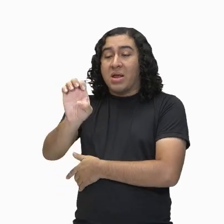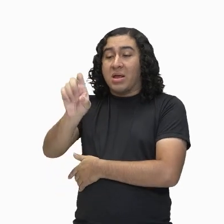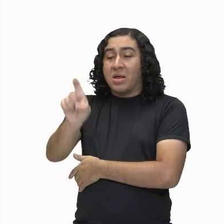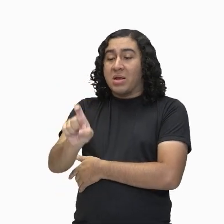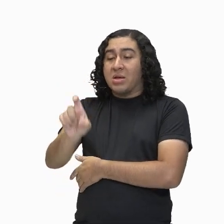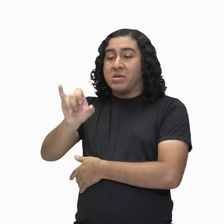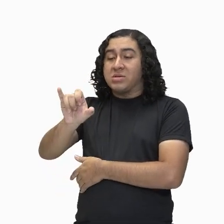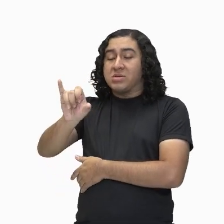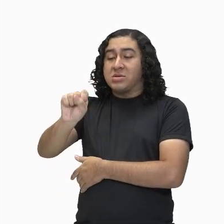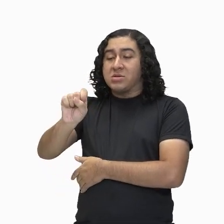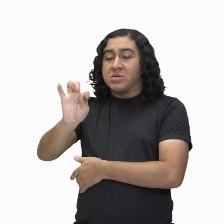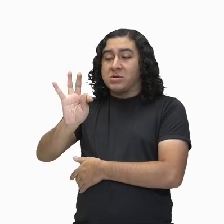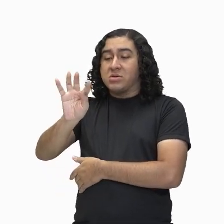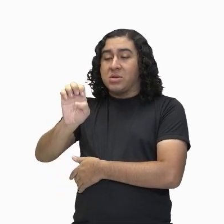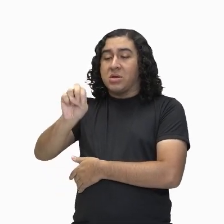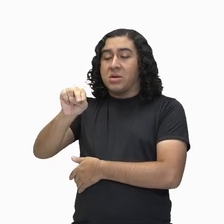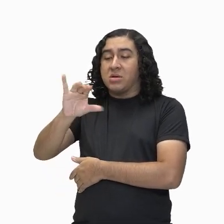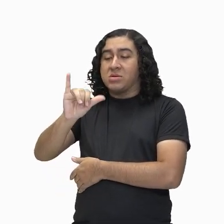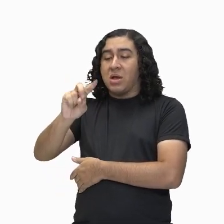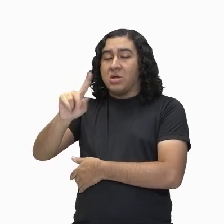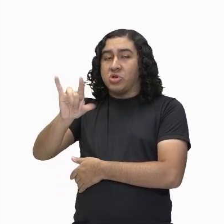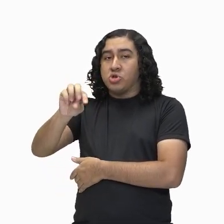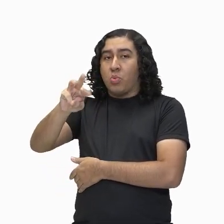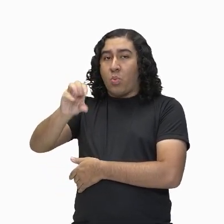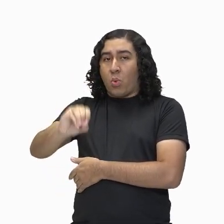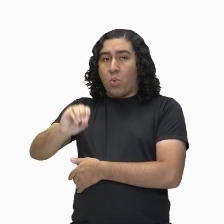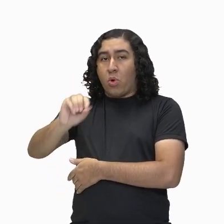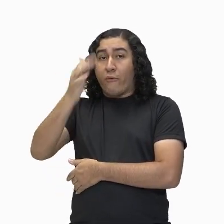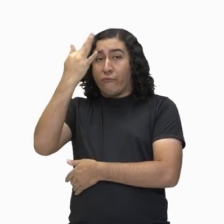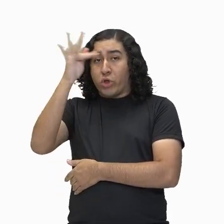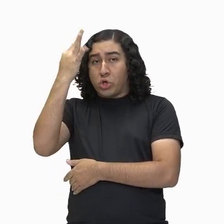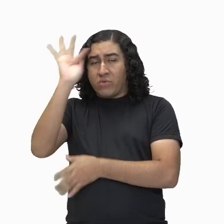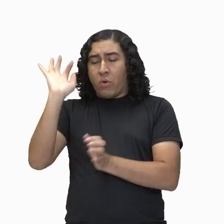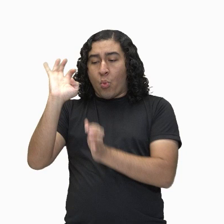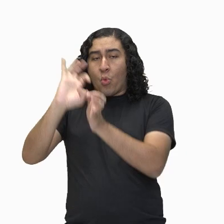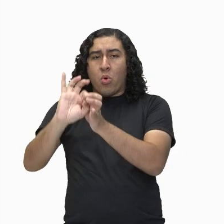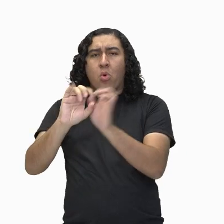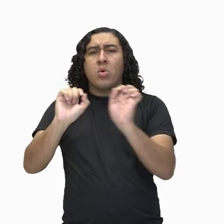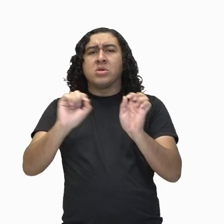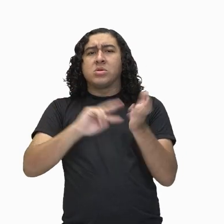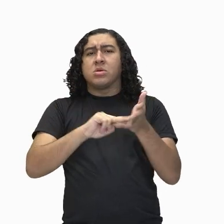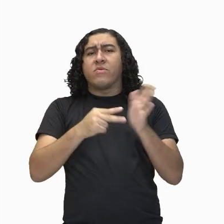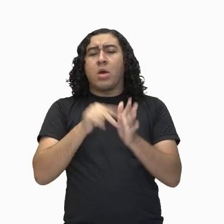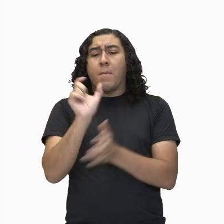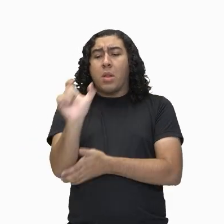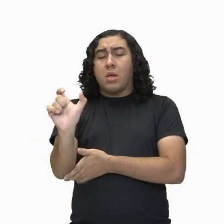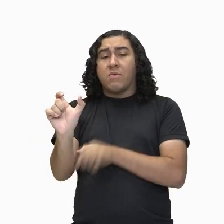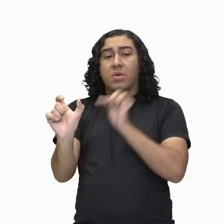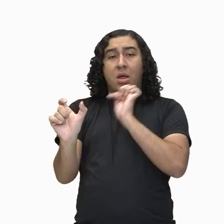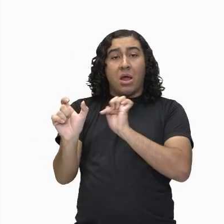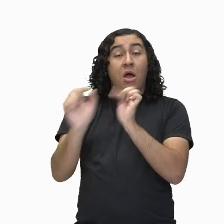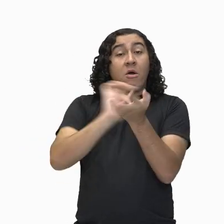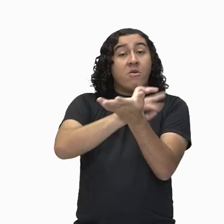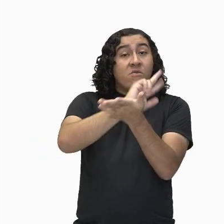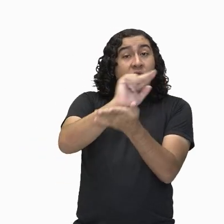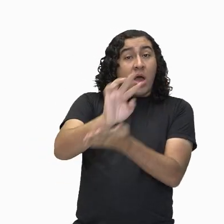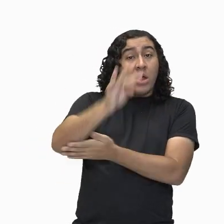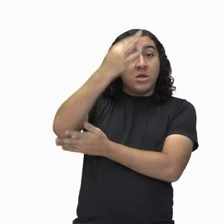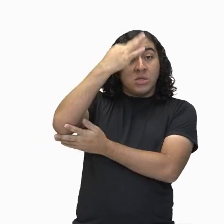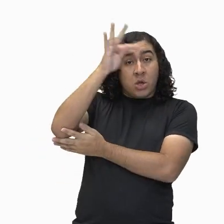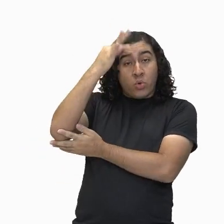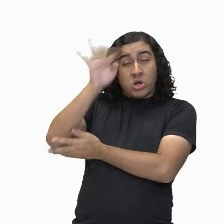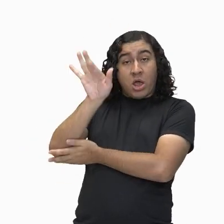filosofia existencialista. O que é o existencialismo? É um conjunto de doutrinas filosóficas que